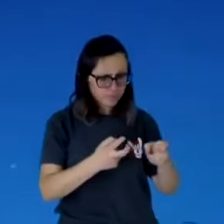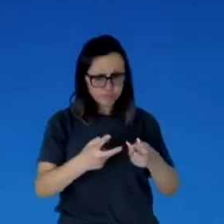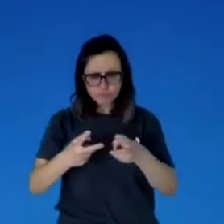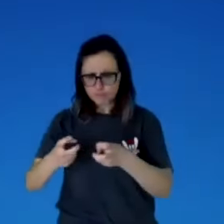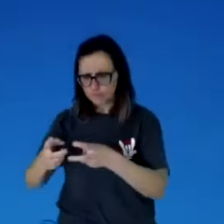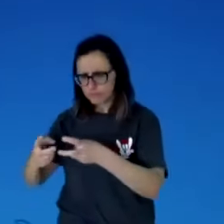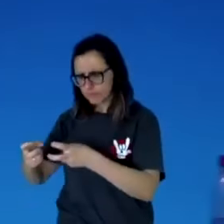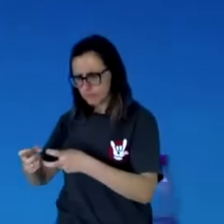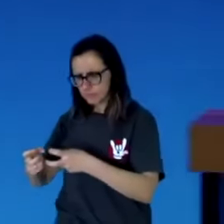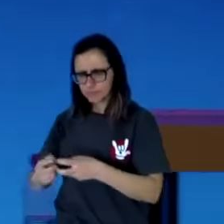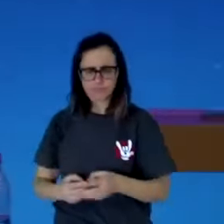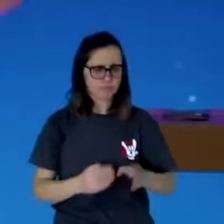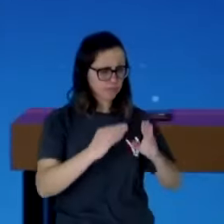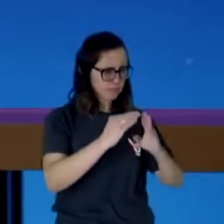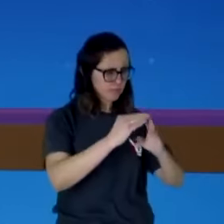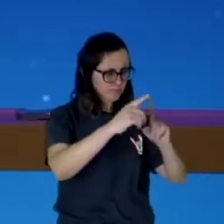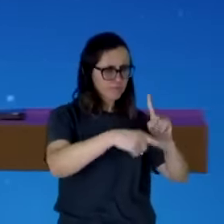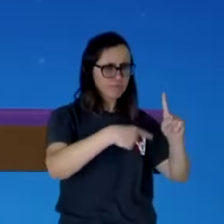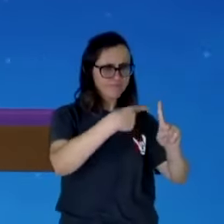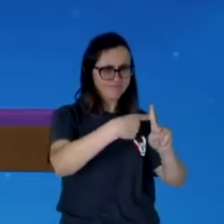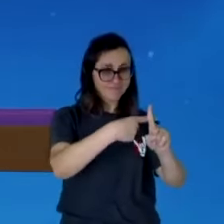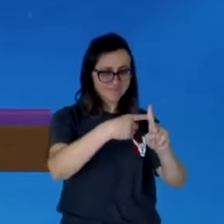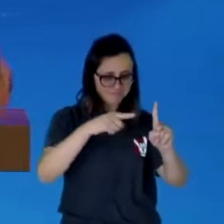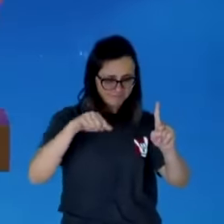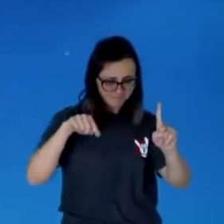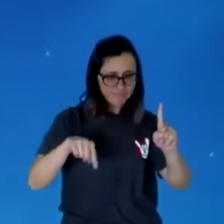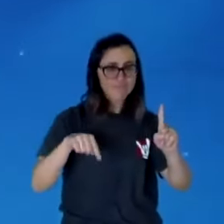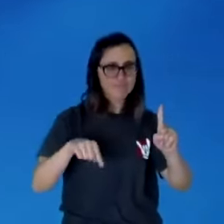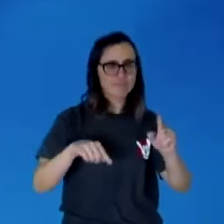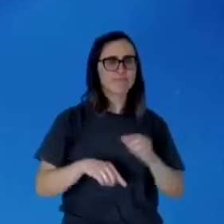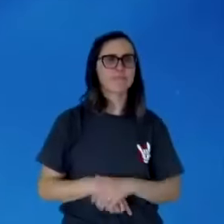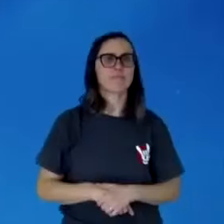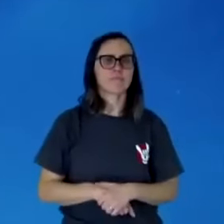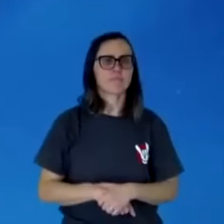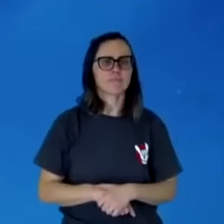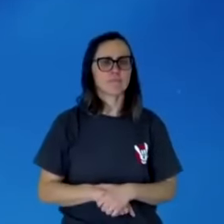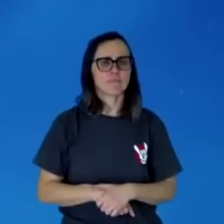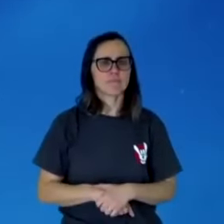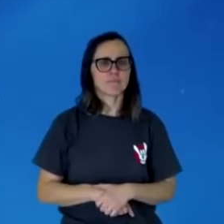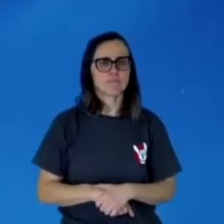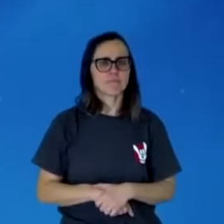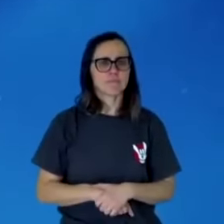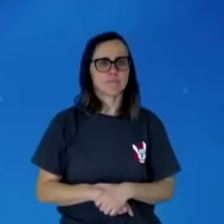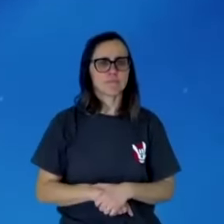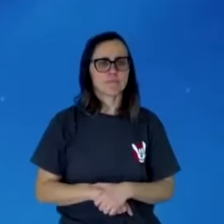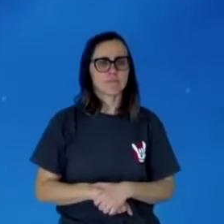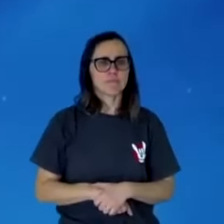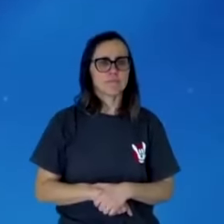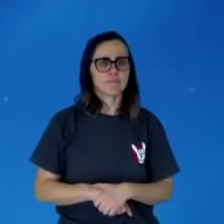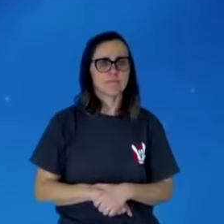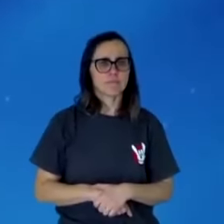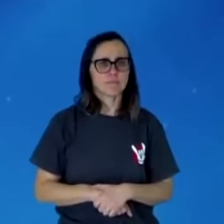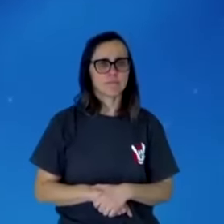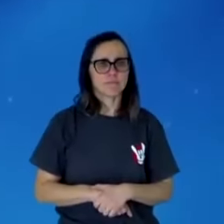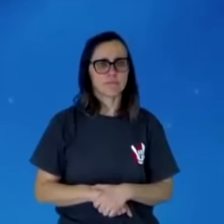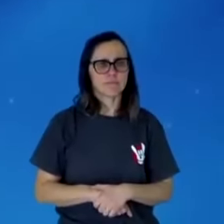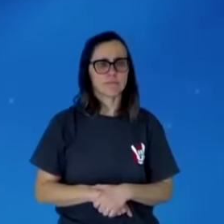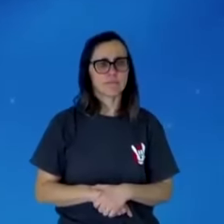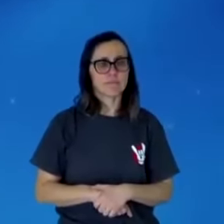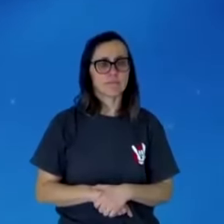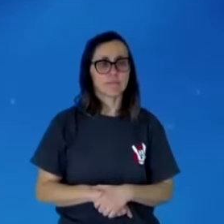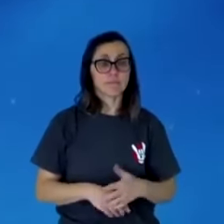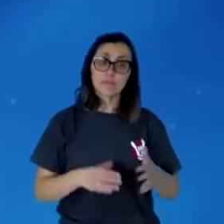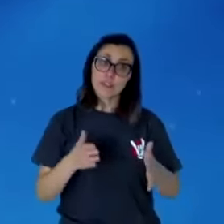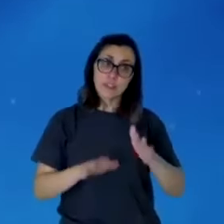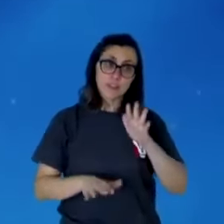linda Nem todo Ministério chega isso aqui é muito comum você vê numa cidade um ministério que não